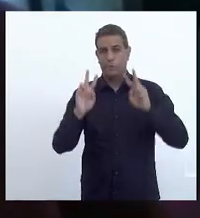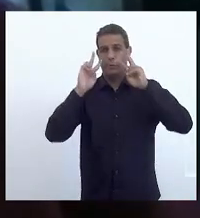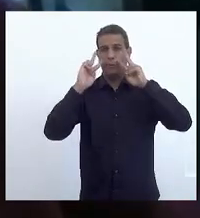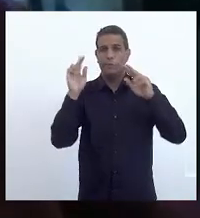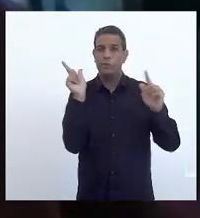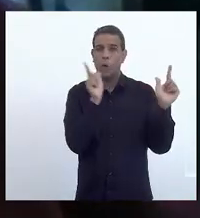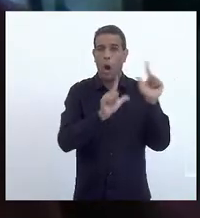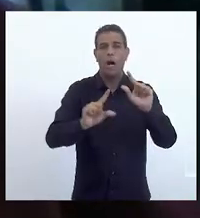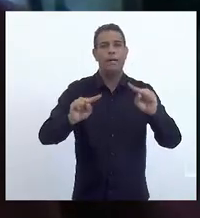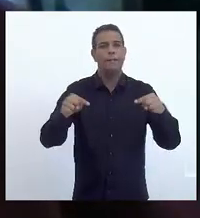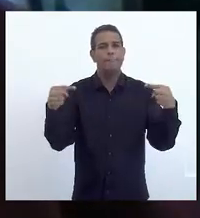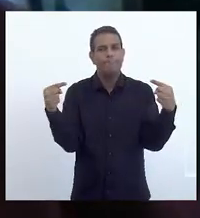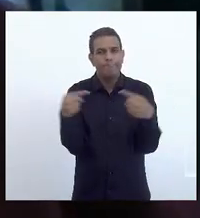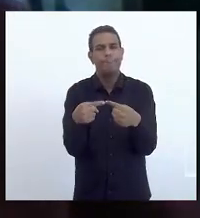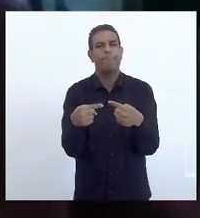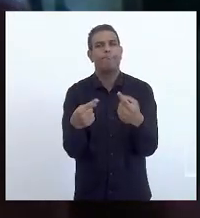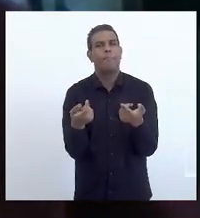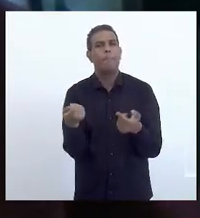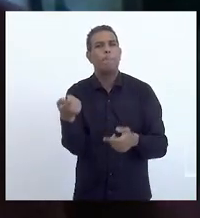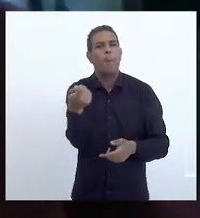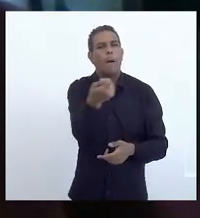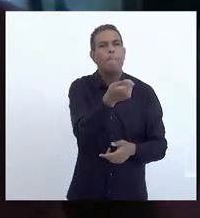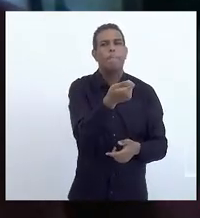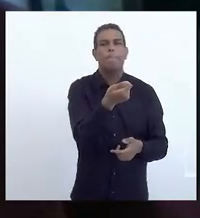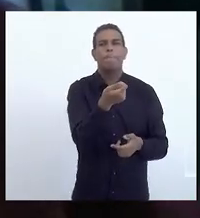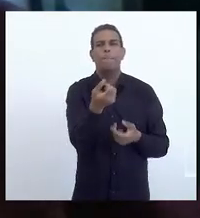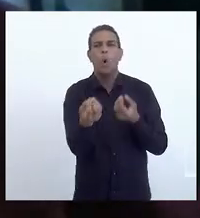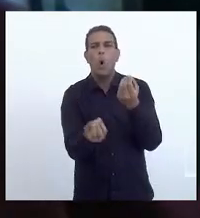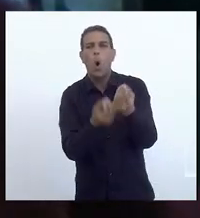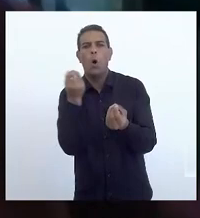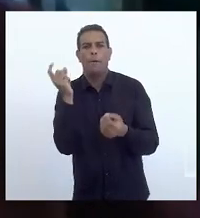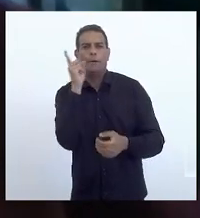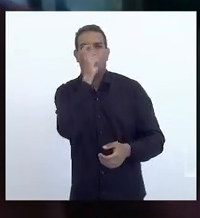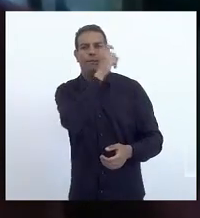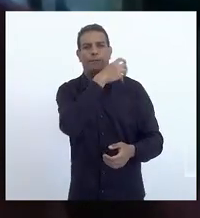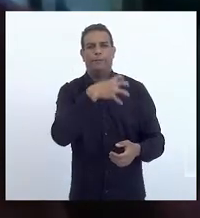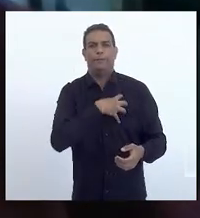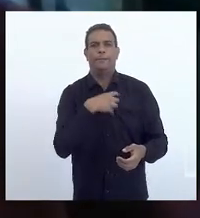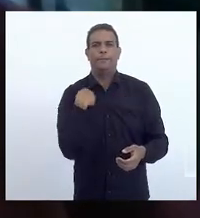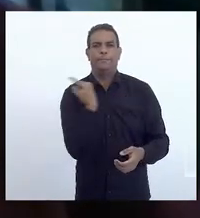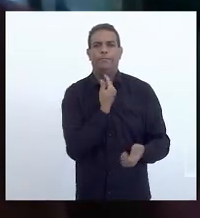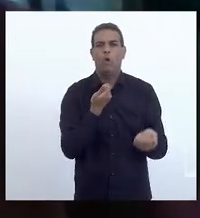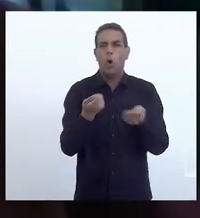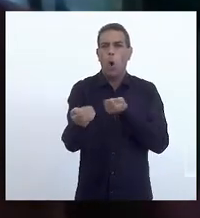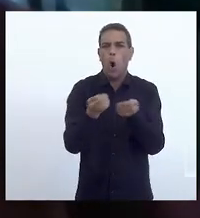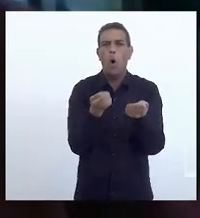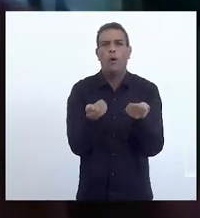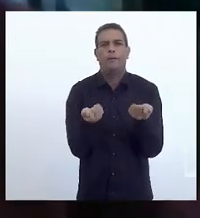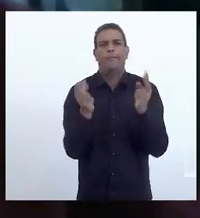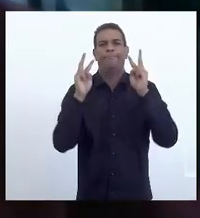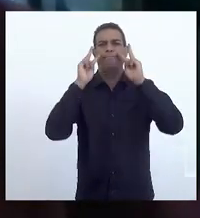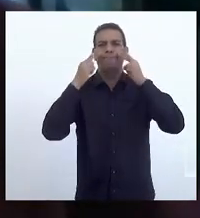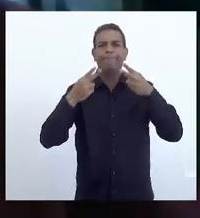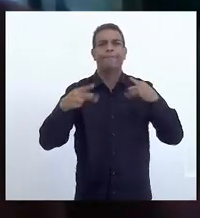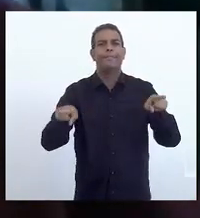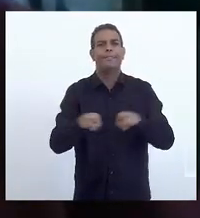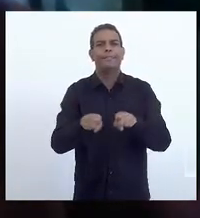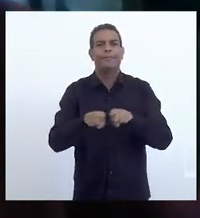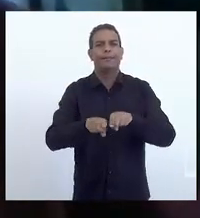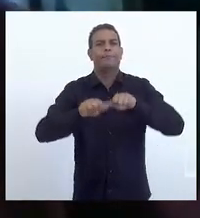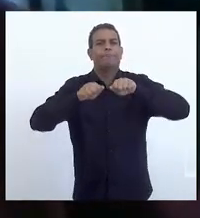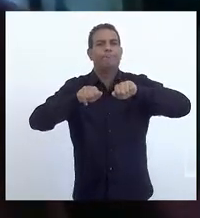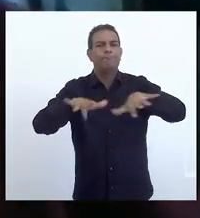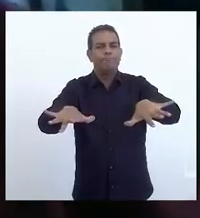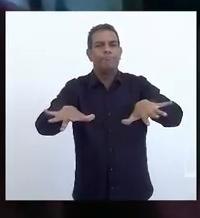dessa, tenha tão pouco peixe e o peixe seja tão caro. E a gente não controla o óleo e ele polui, e